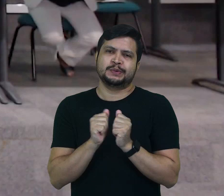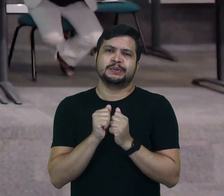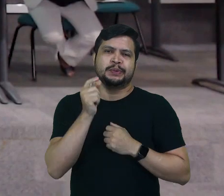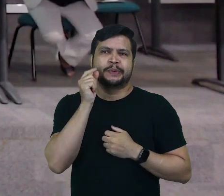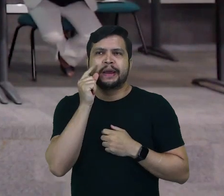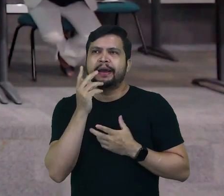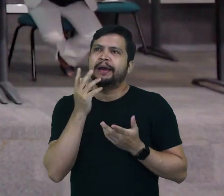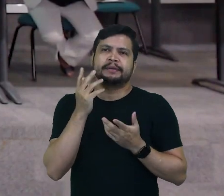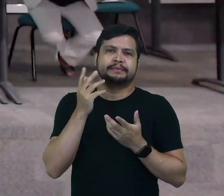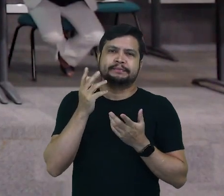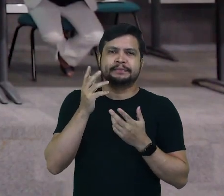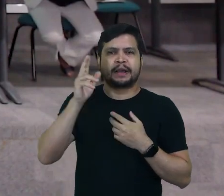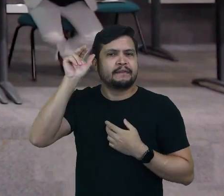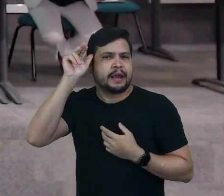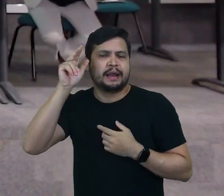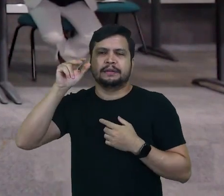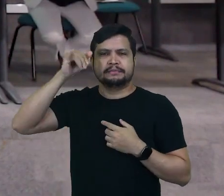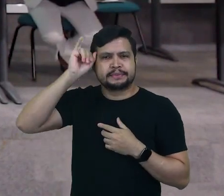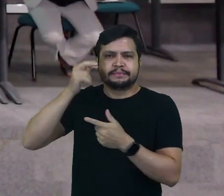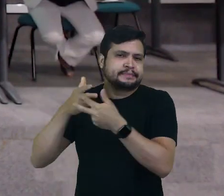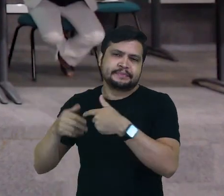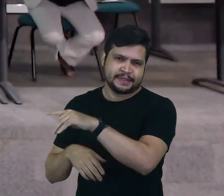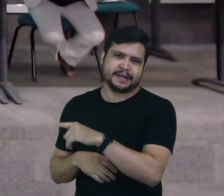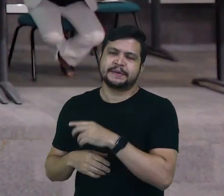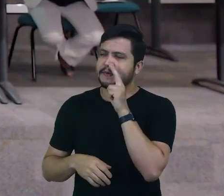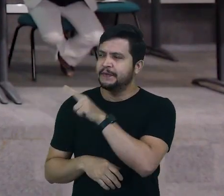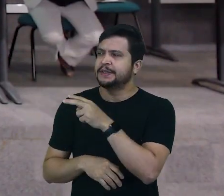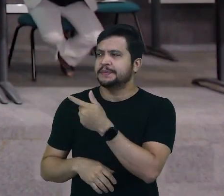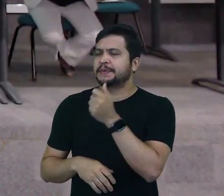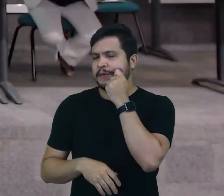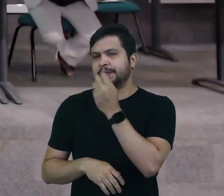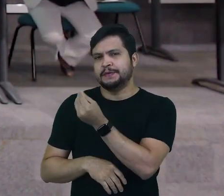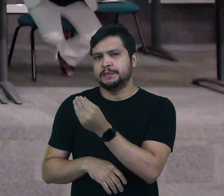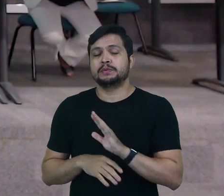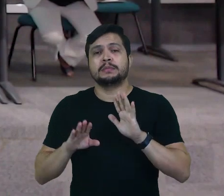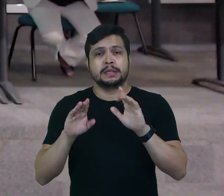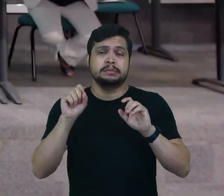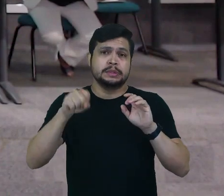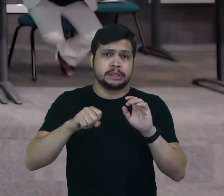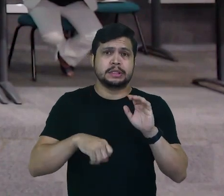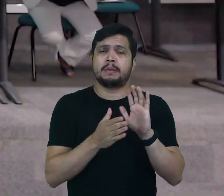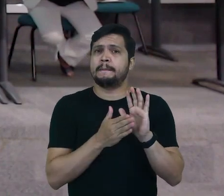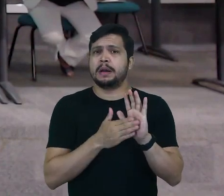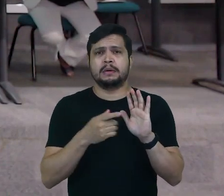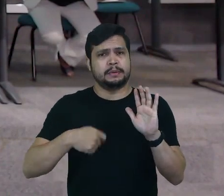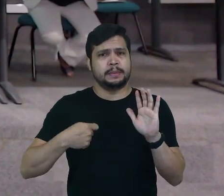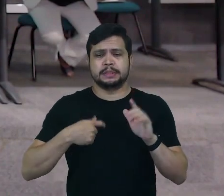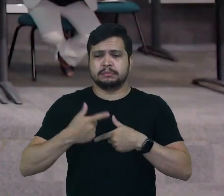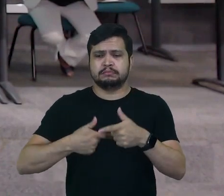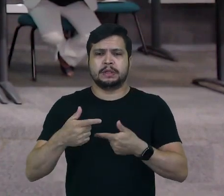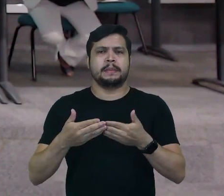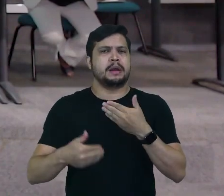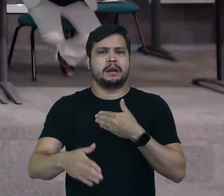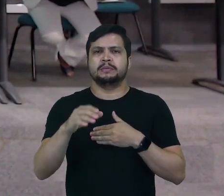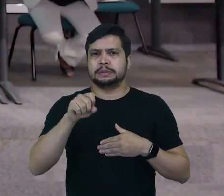super curto. Mas o bem-estar é uma pauta que tem que estar sempre à frente desses trabalhos todos nossos aí de